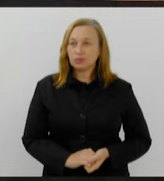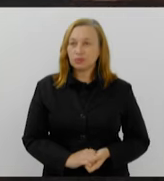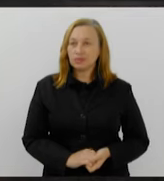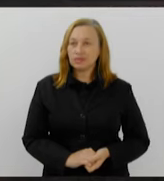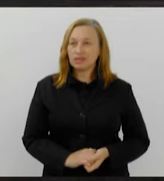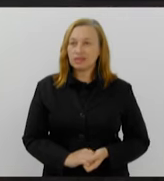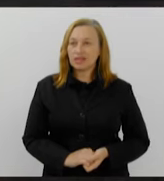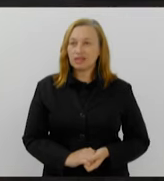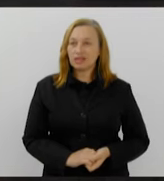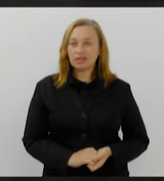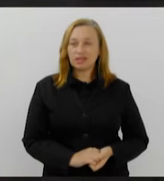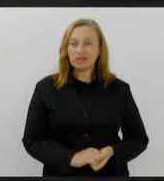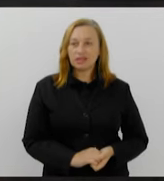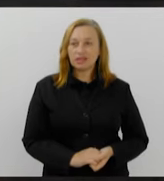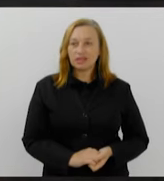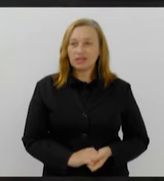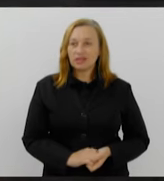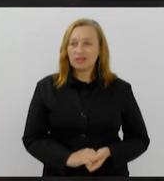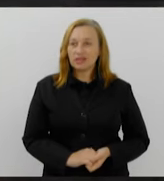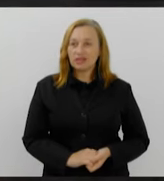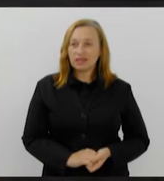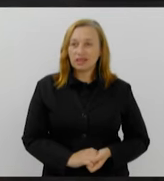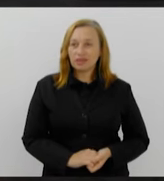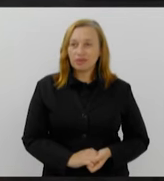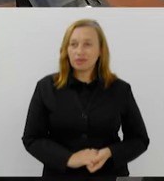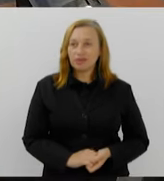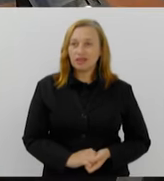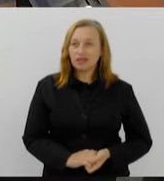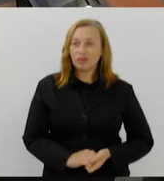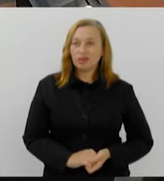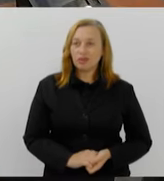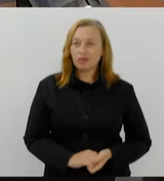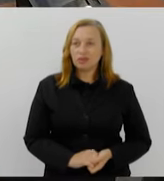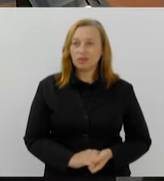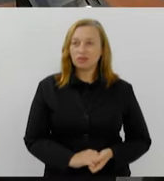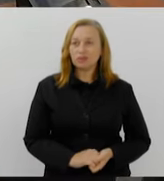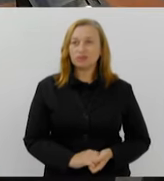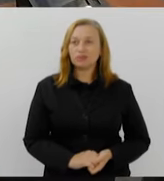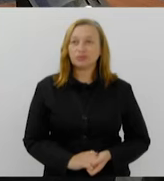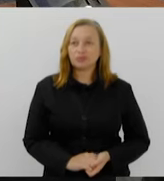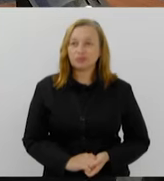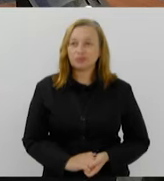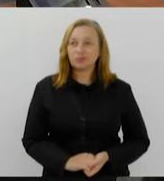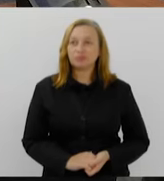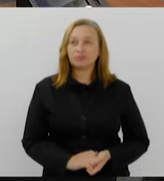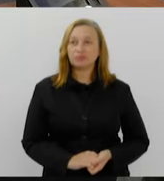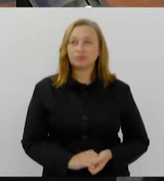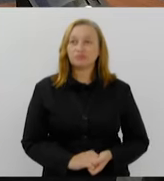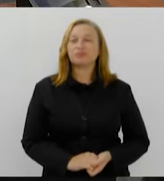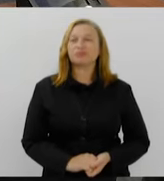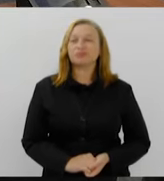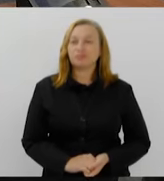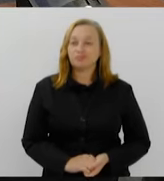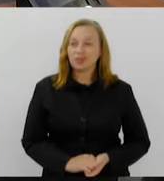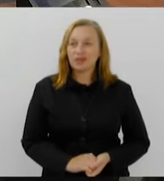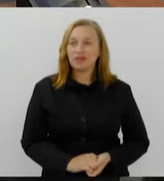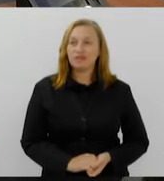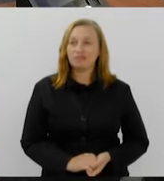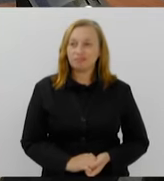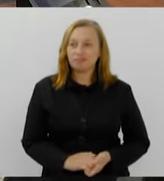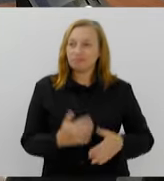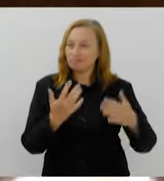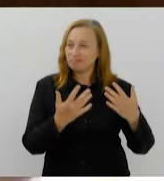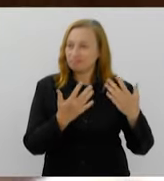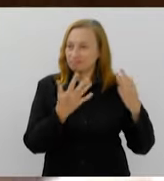Deputado Deputado Jordi por favor declaração de voto Primeiramente boa tarde boa tarde a todos os